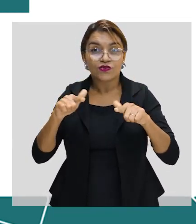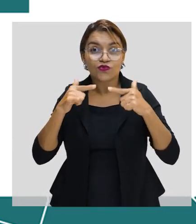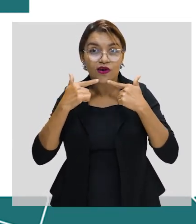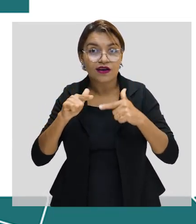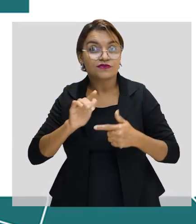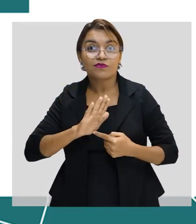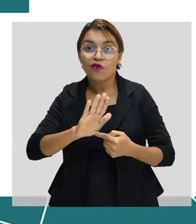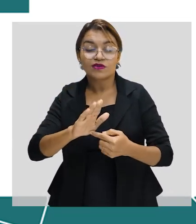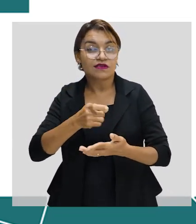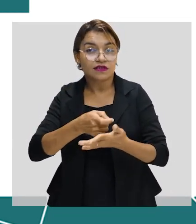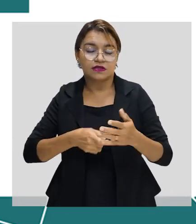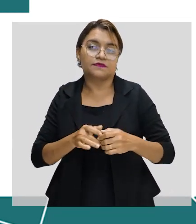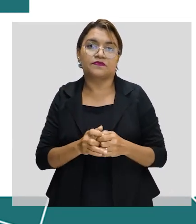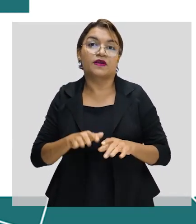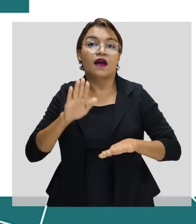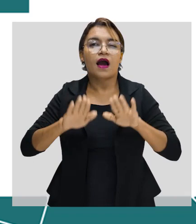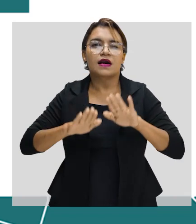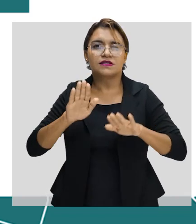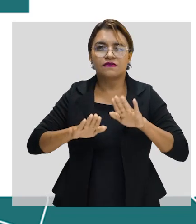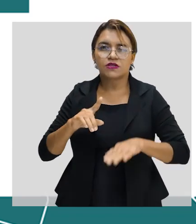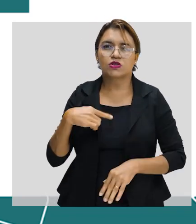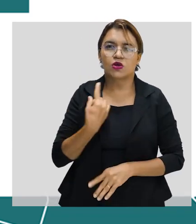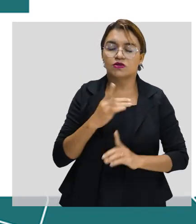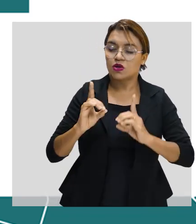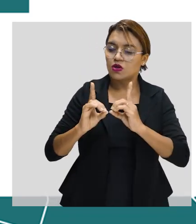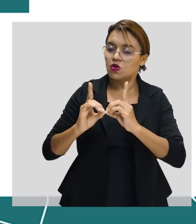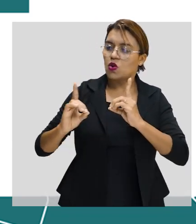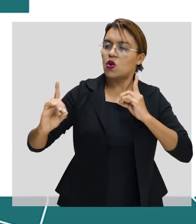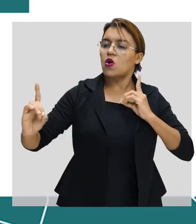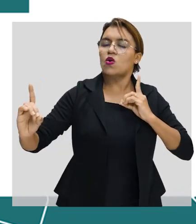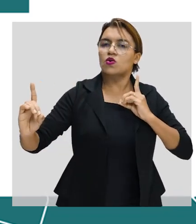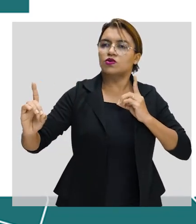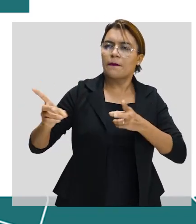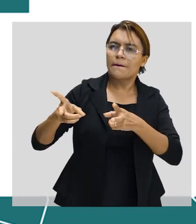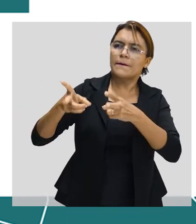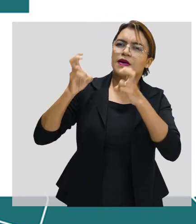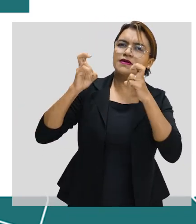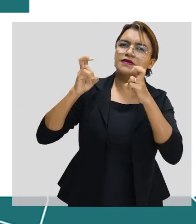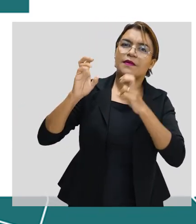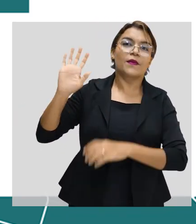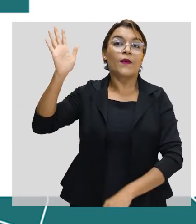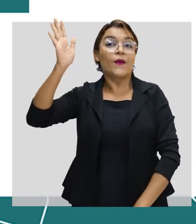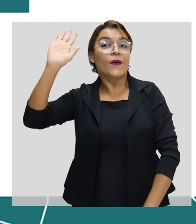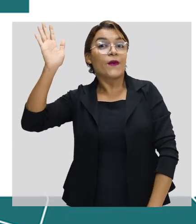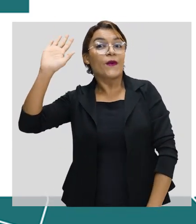Quantas vezes nós estamos distante de alguém e aí você olha e faz só assim, ó.